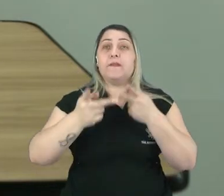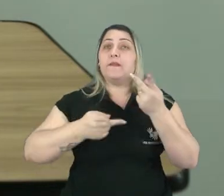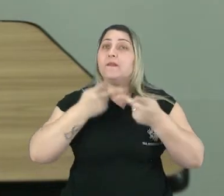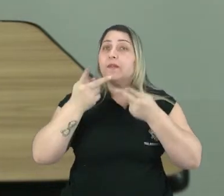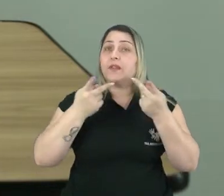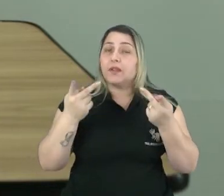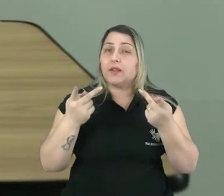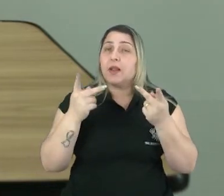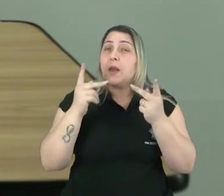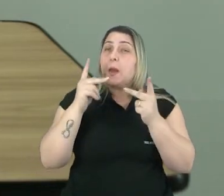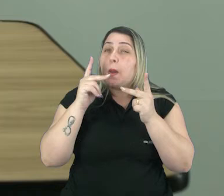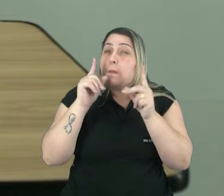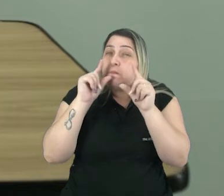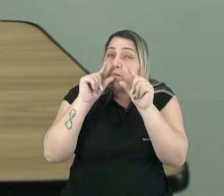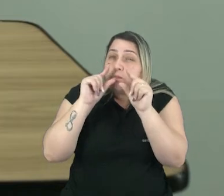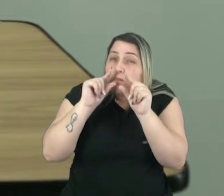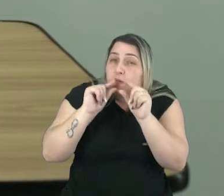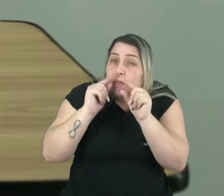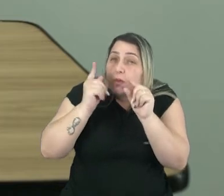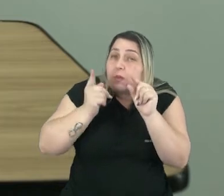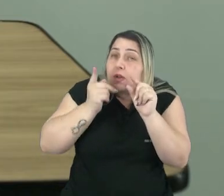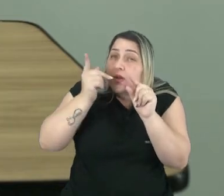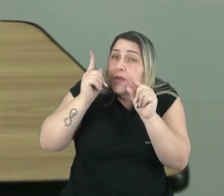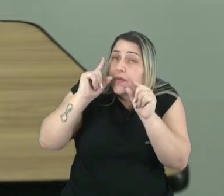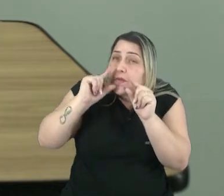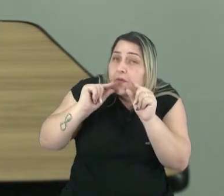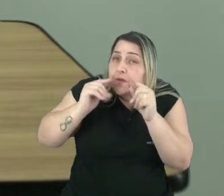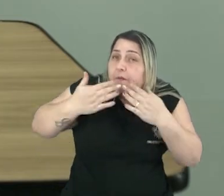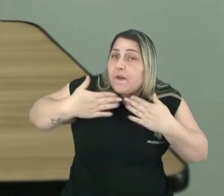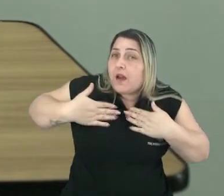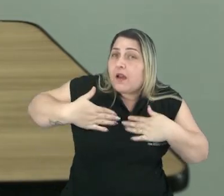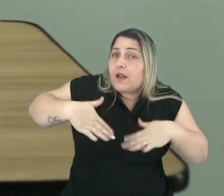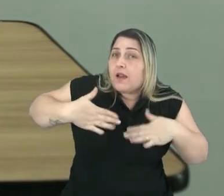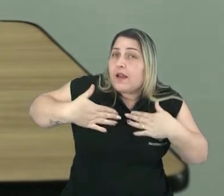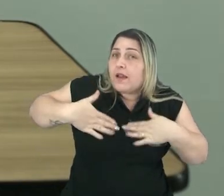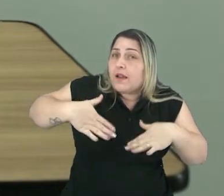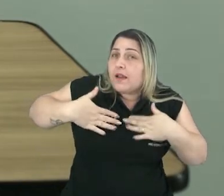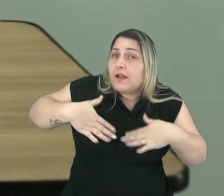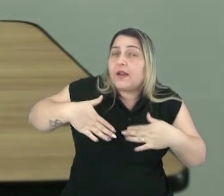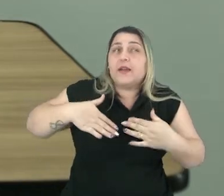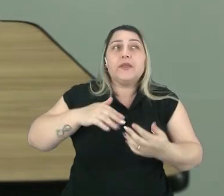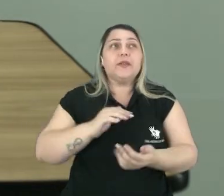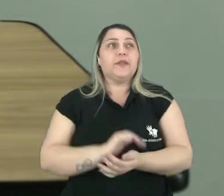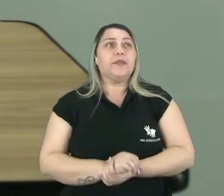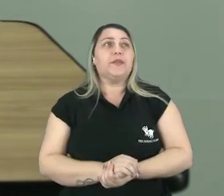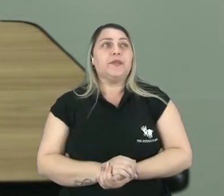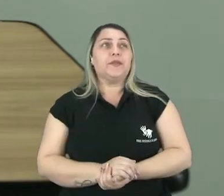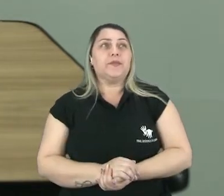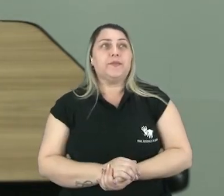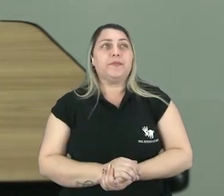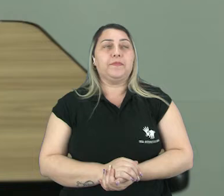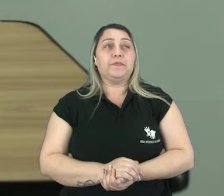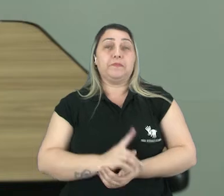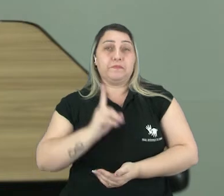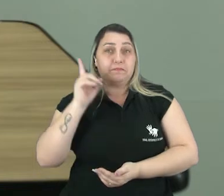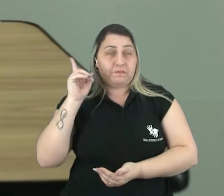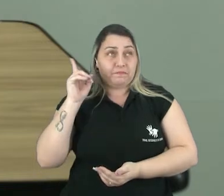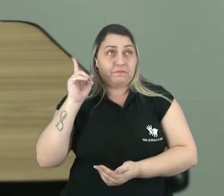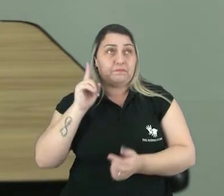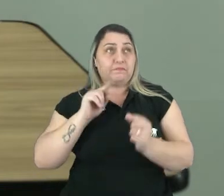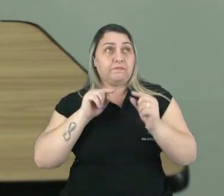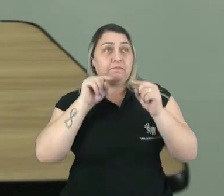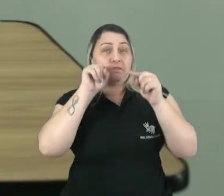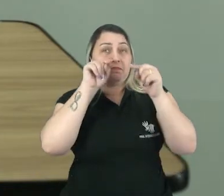falando bem baixinho, quando ele está sussurrando, quando ele fala bem baixinho. Aqui, esse